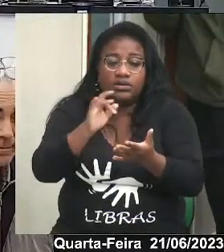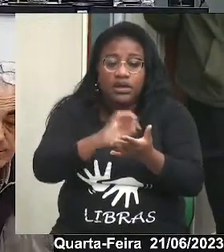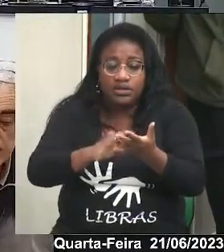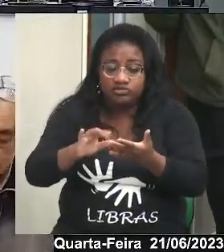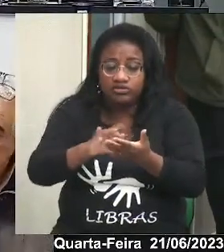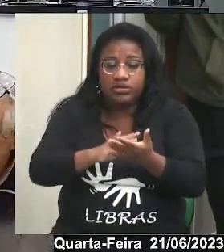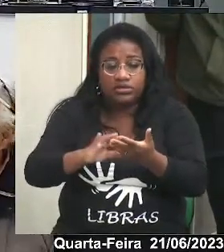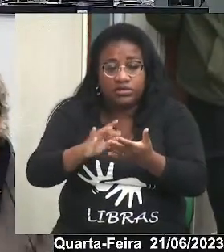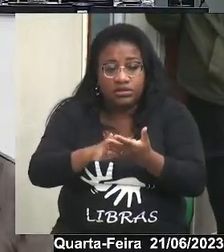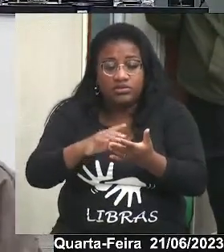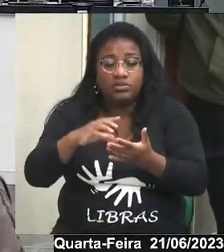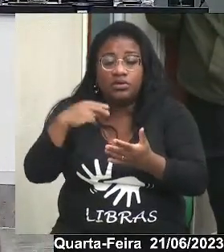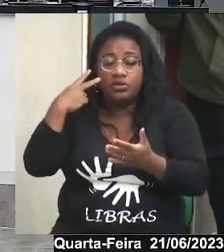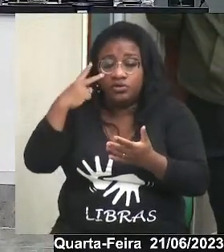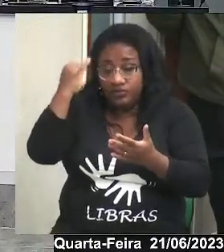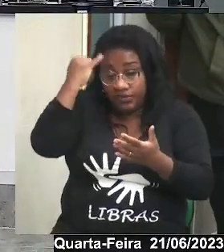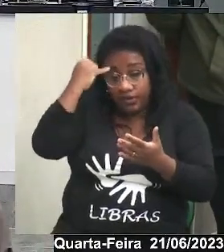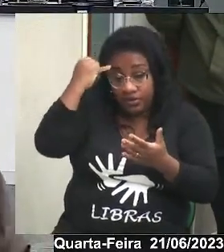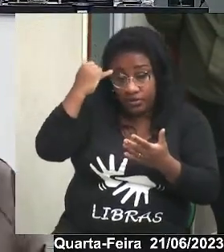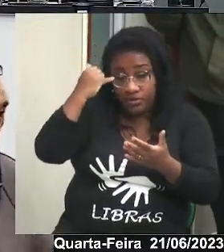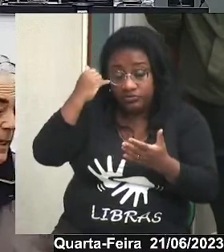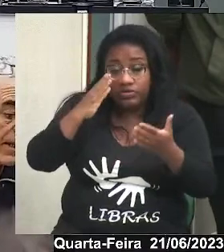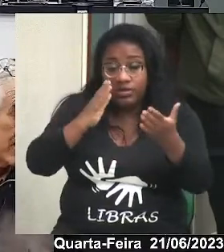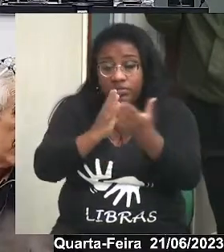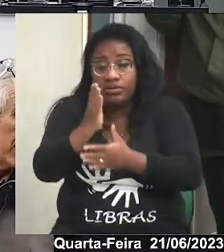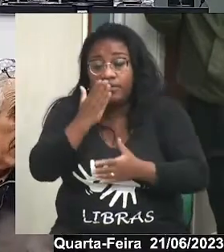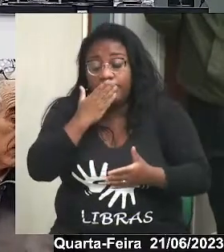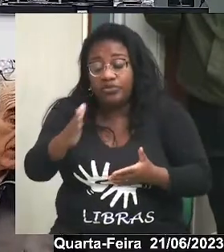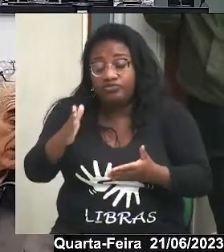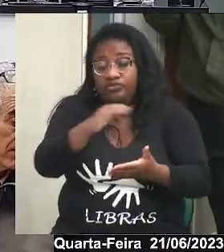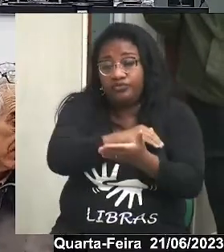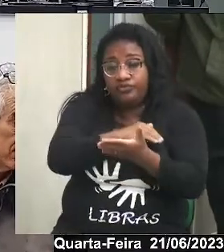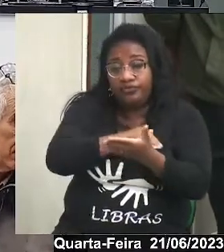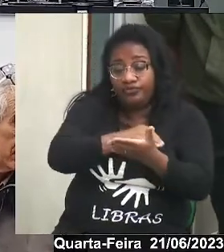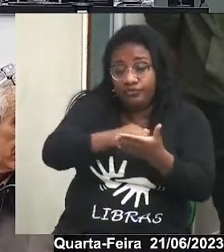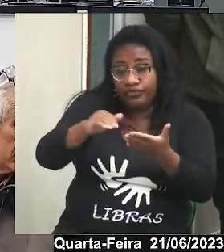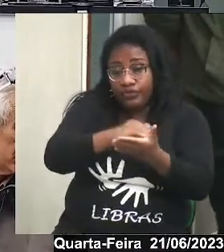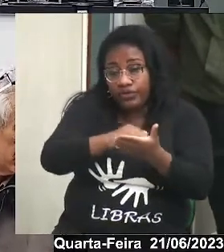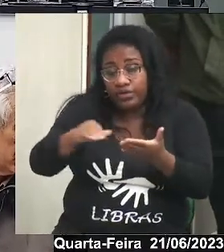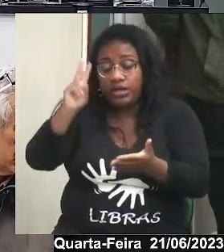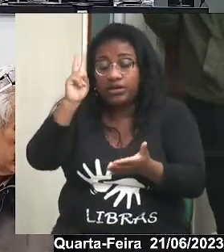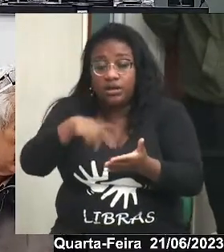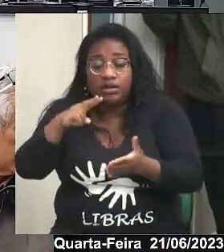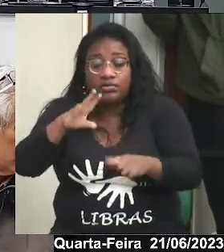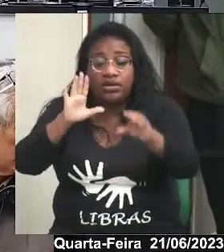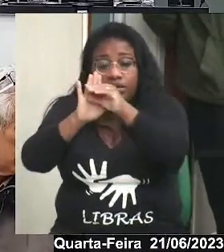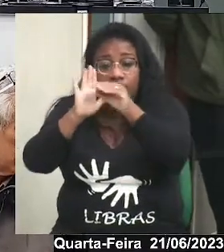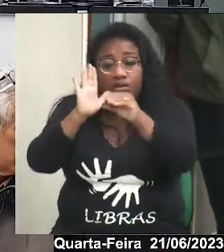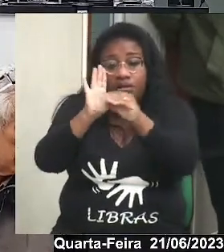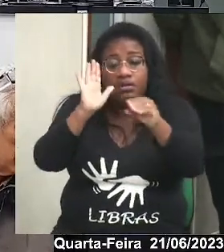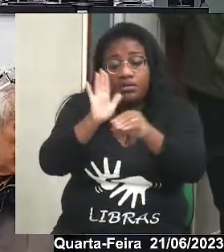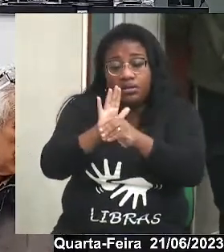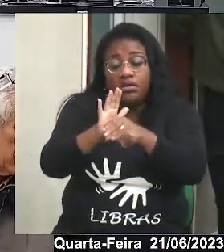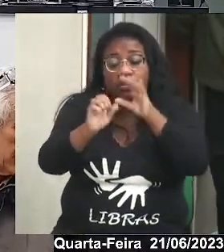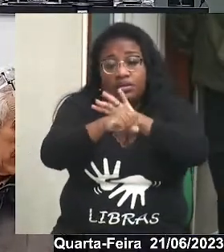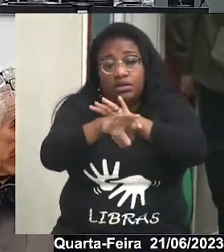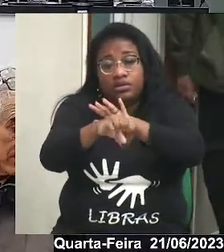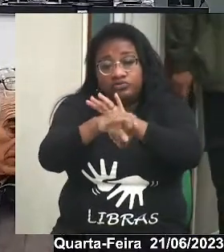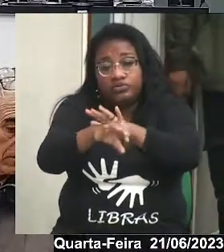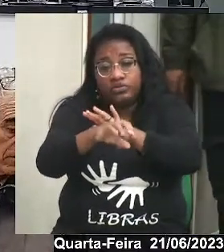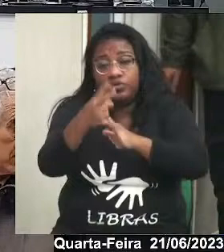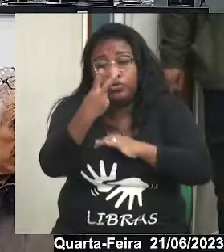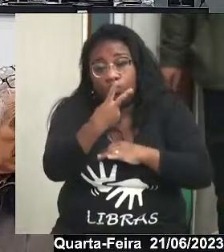As indicações do vereador Índio está aprovada. Solicito ao senhor secretário que faça a leitura em bloco